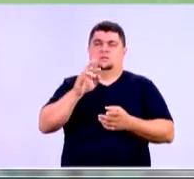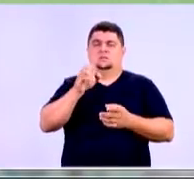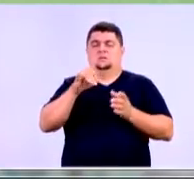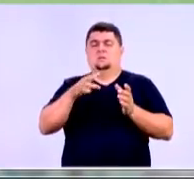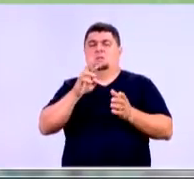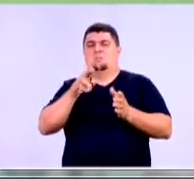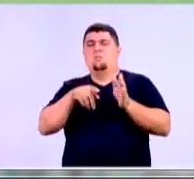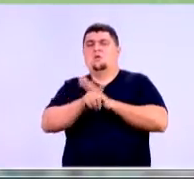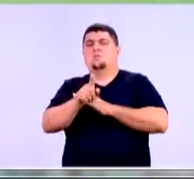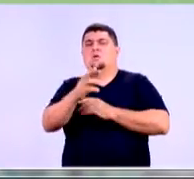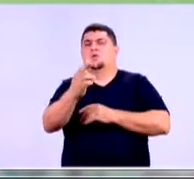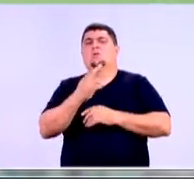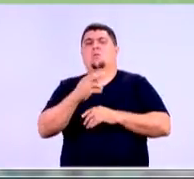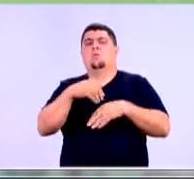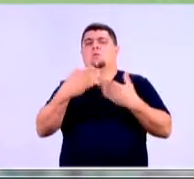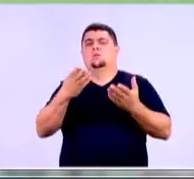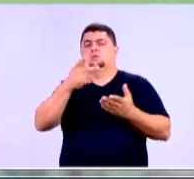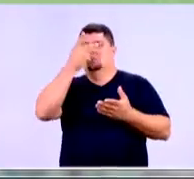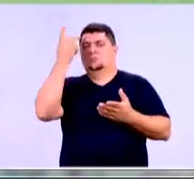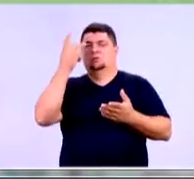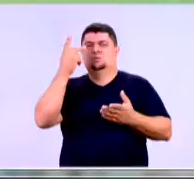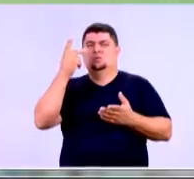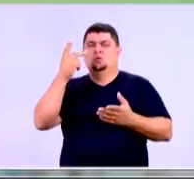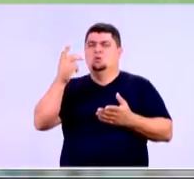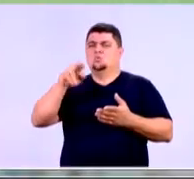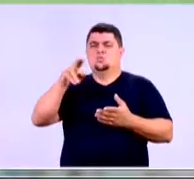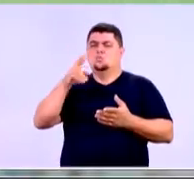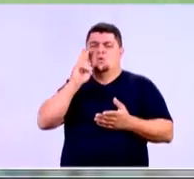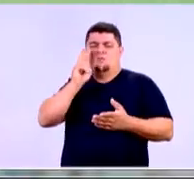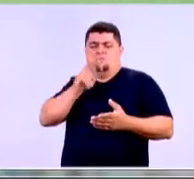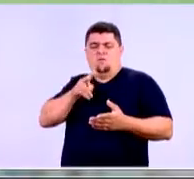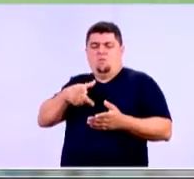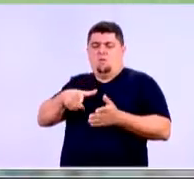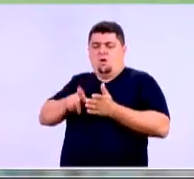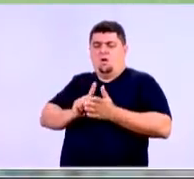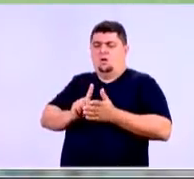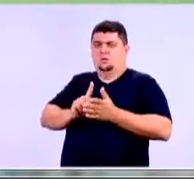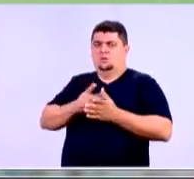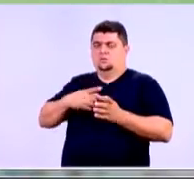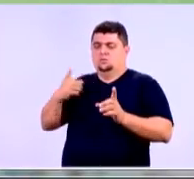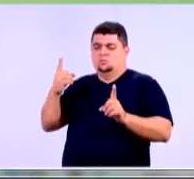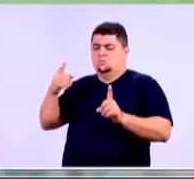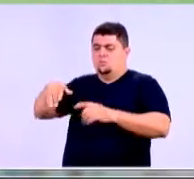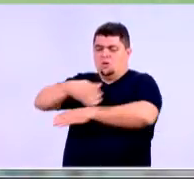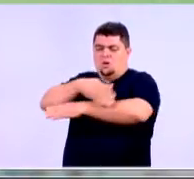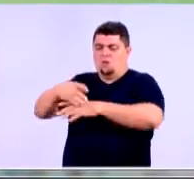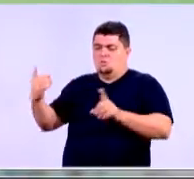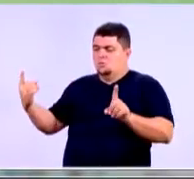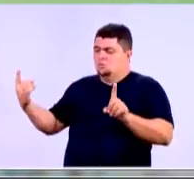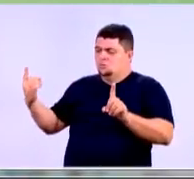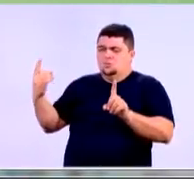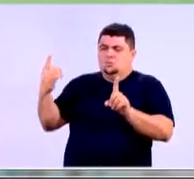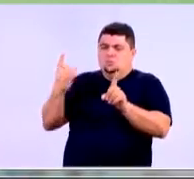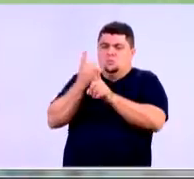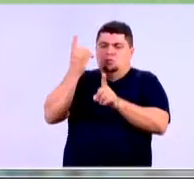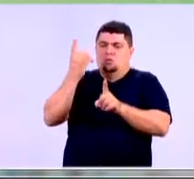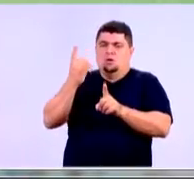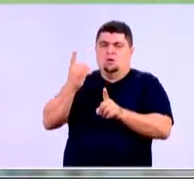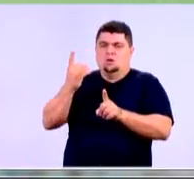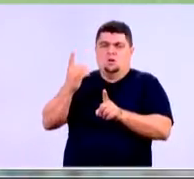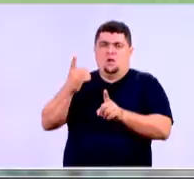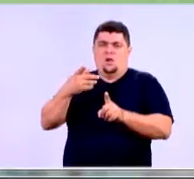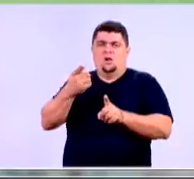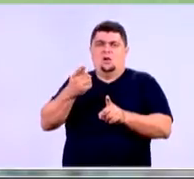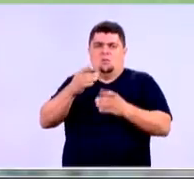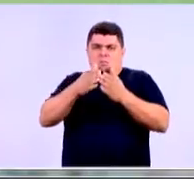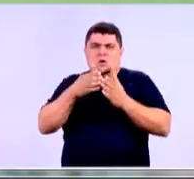resposta caso uma pessoa completamente estranha a você o abordasse pedindo um empréstimo de uma quantidade